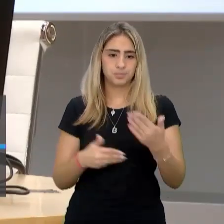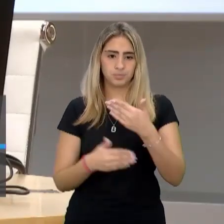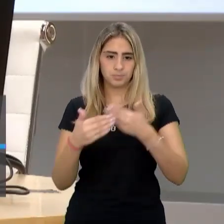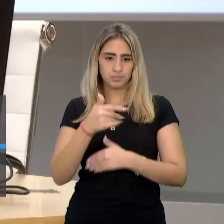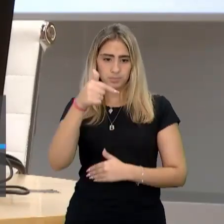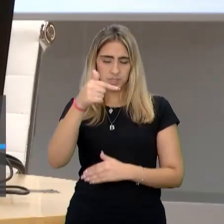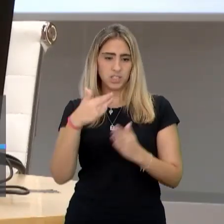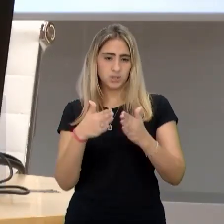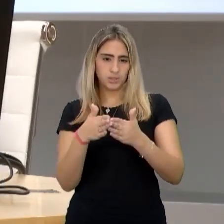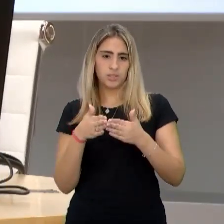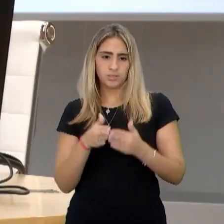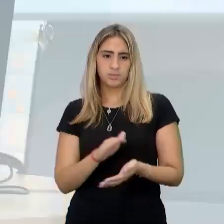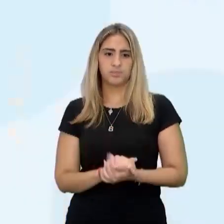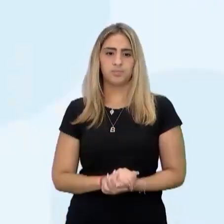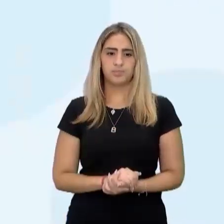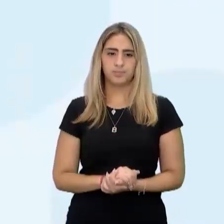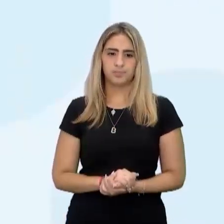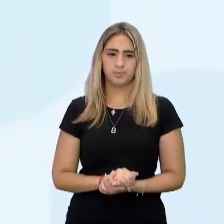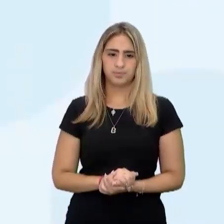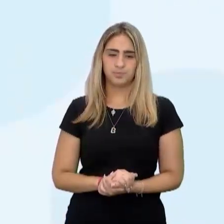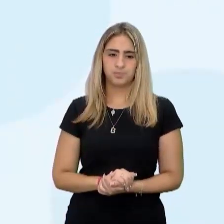7, por favor, produção, na tela.